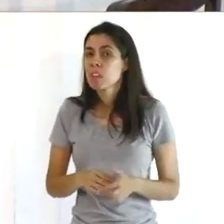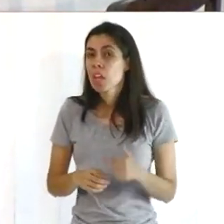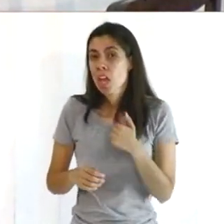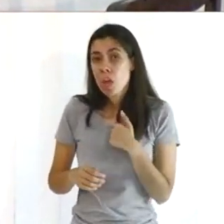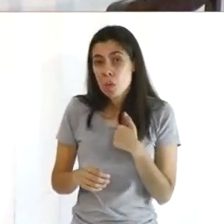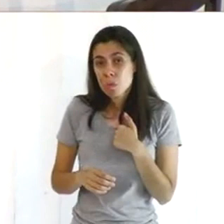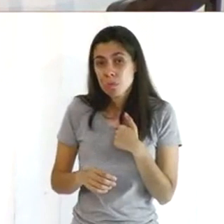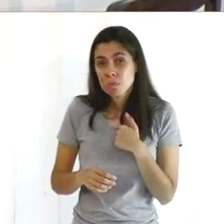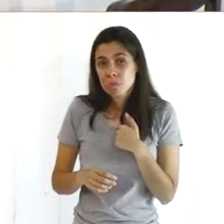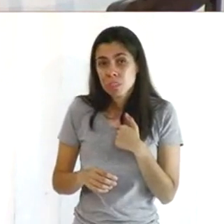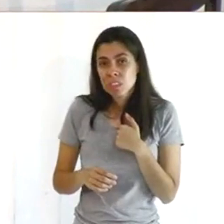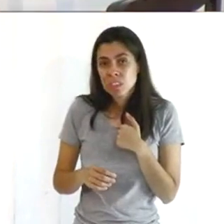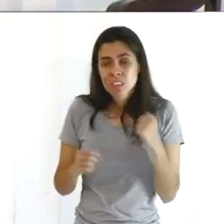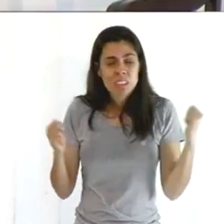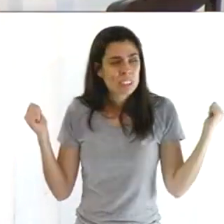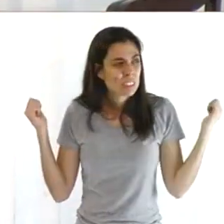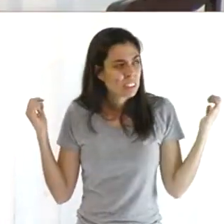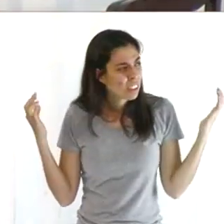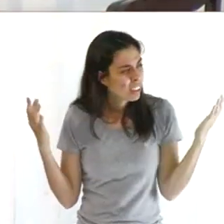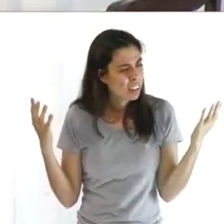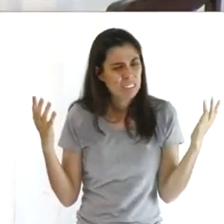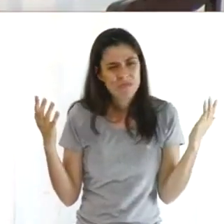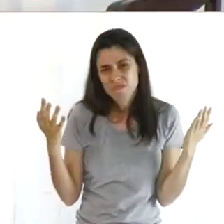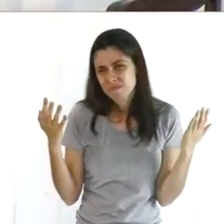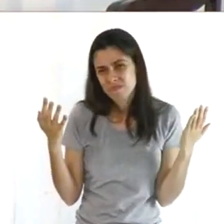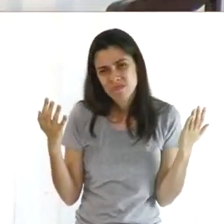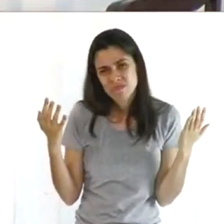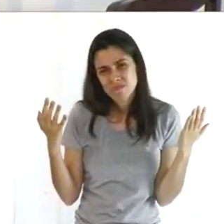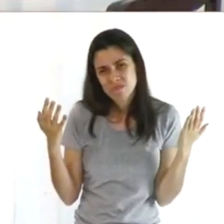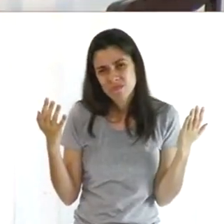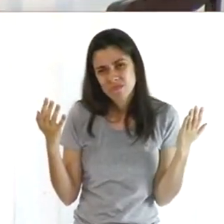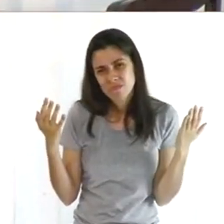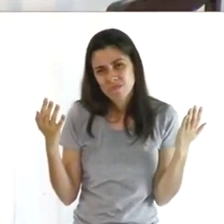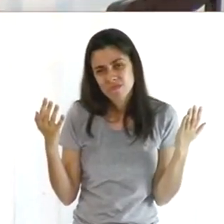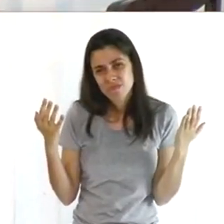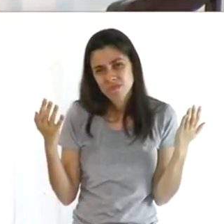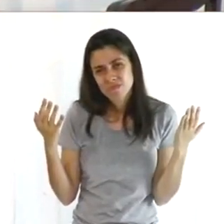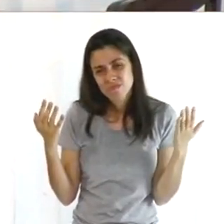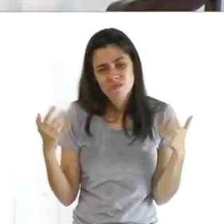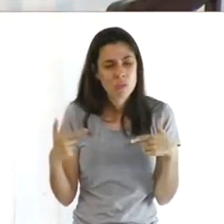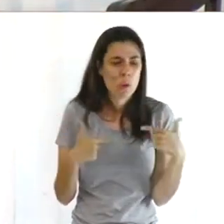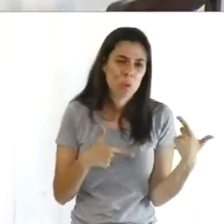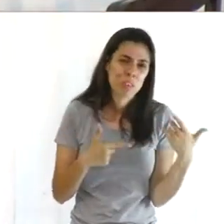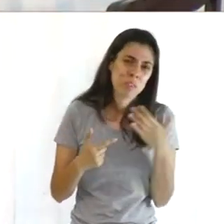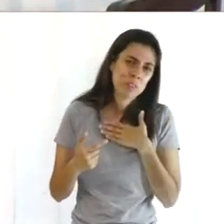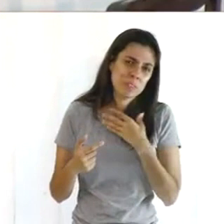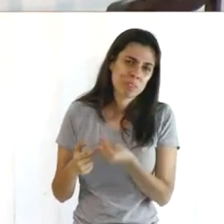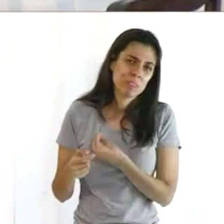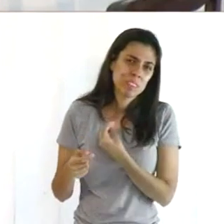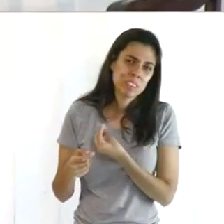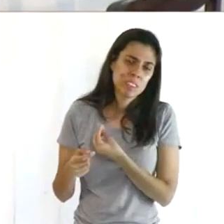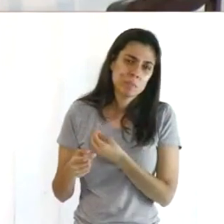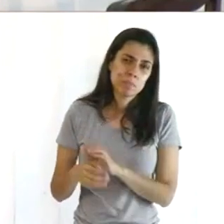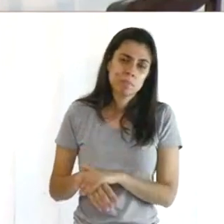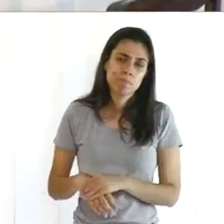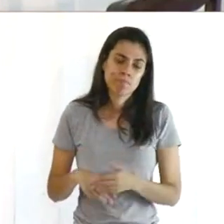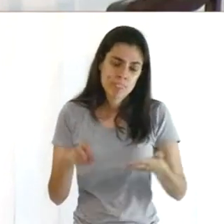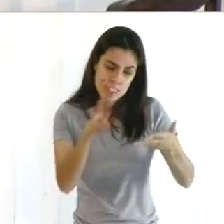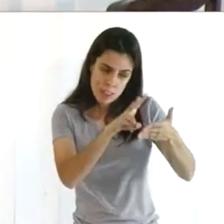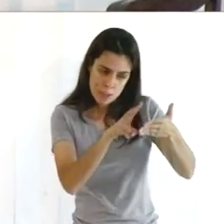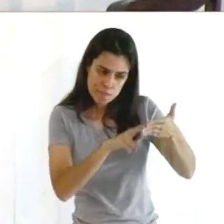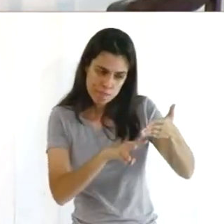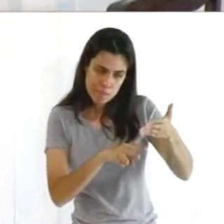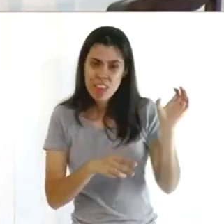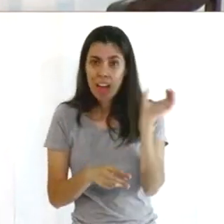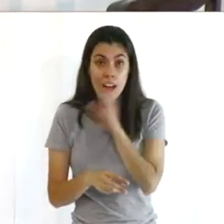estarei cercado de todos os lados pelos inimigos que atentam contra a minha vida? Se você ler rapidamente